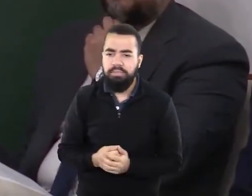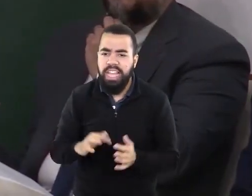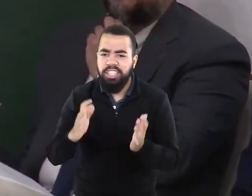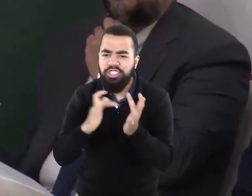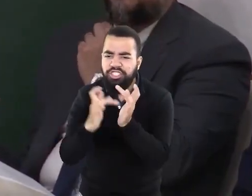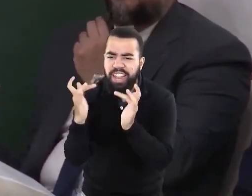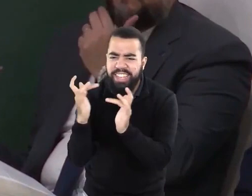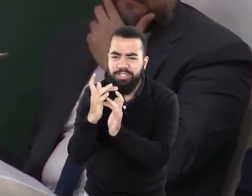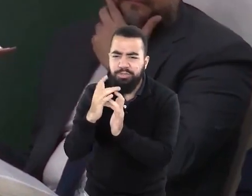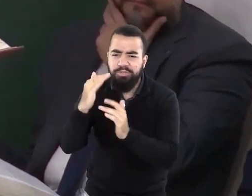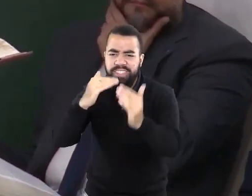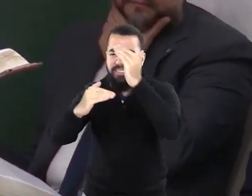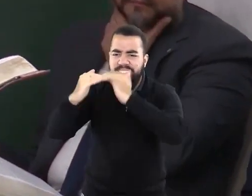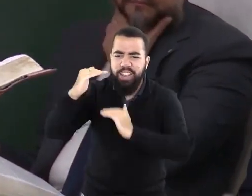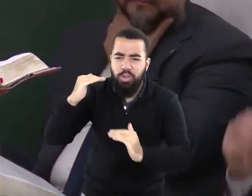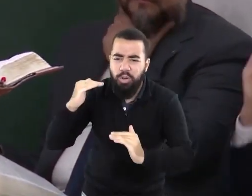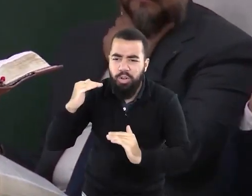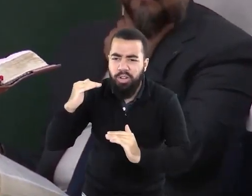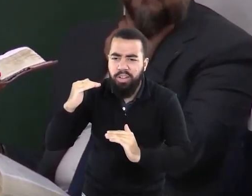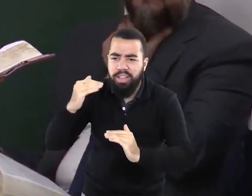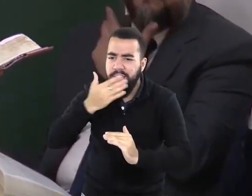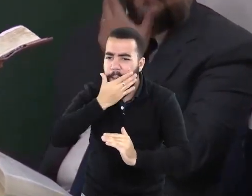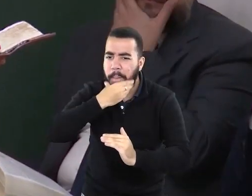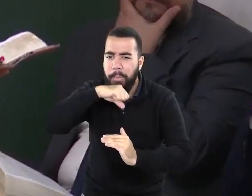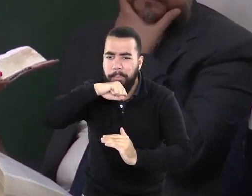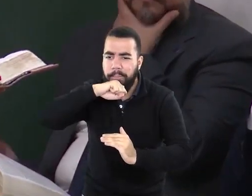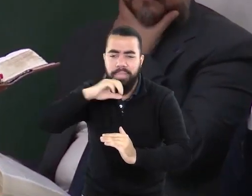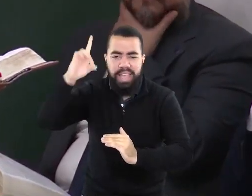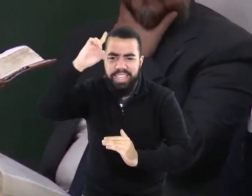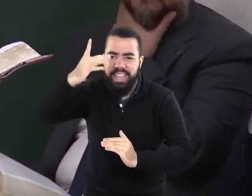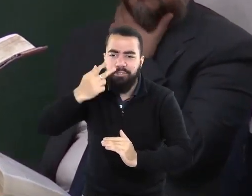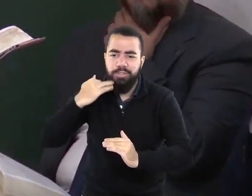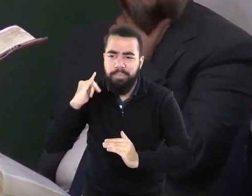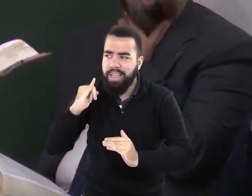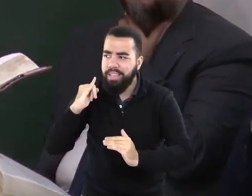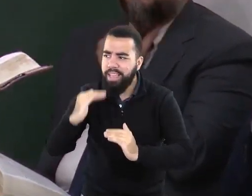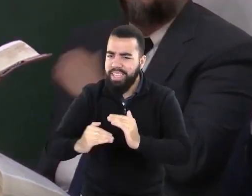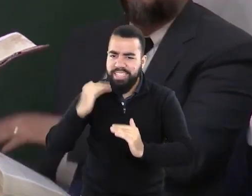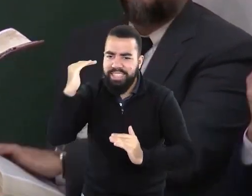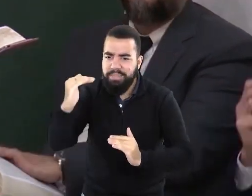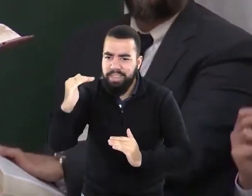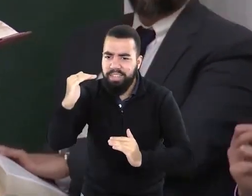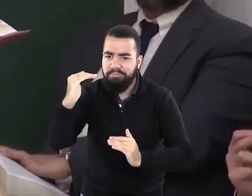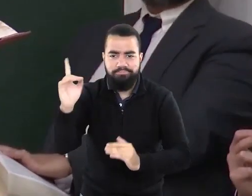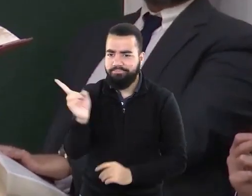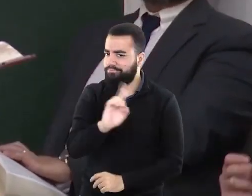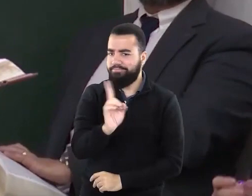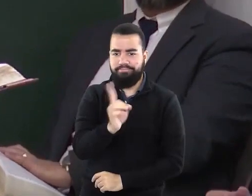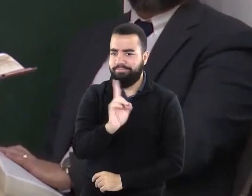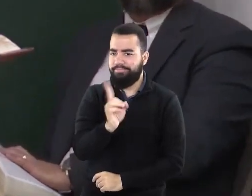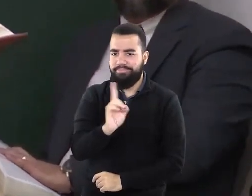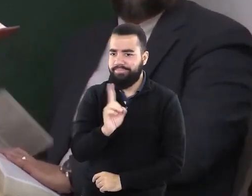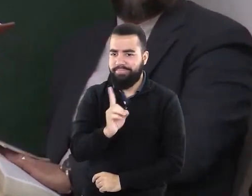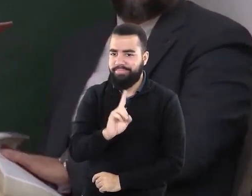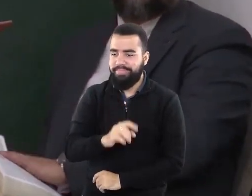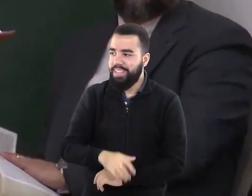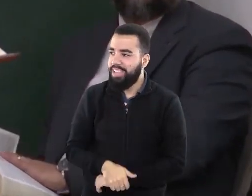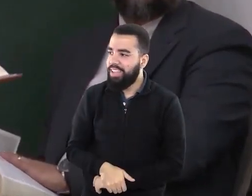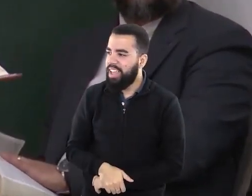não. O Deus Pai e o Deus Filho são da mesma essência, da mesma